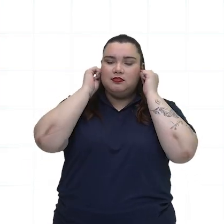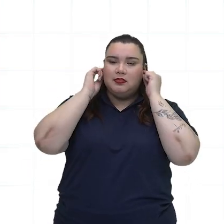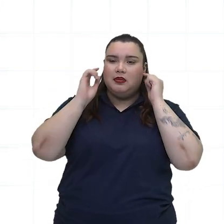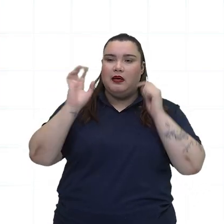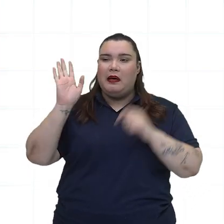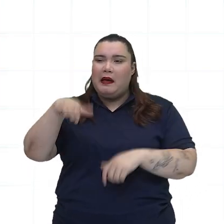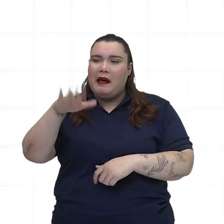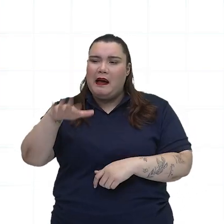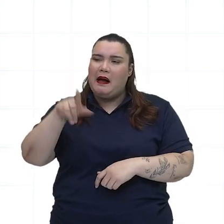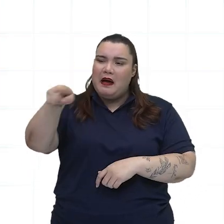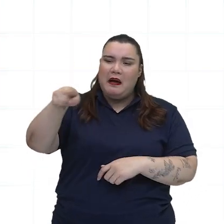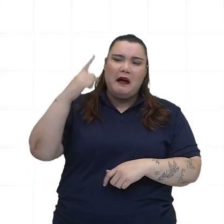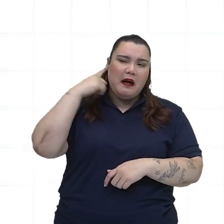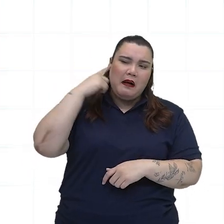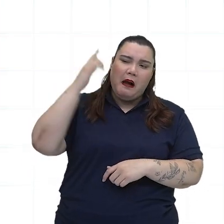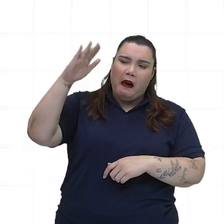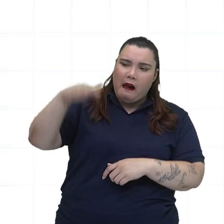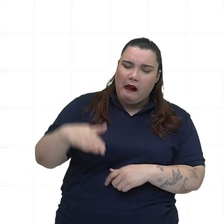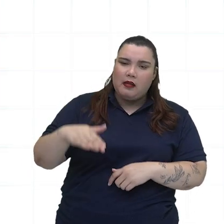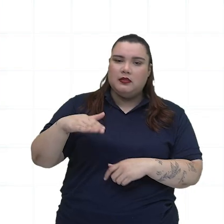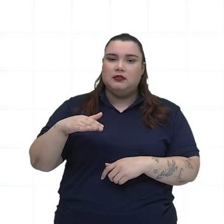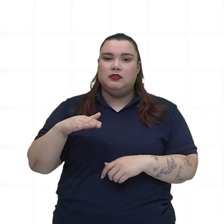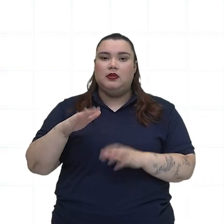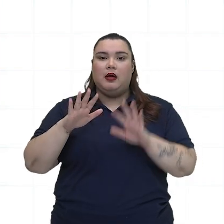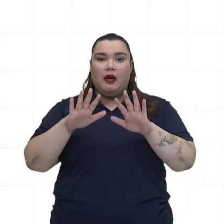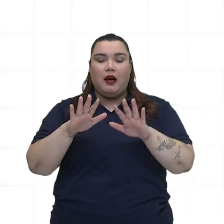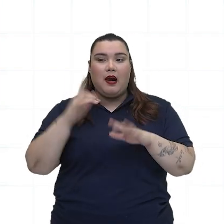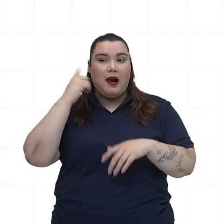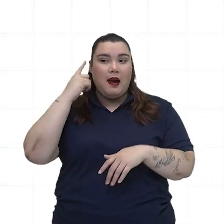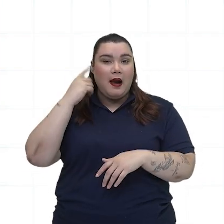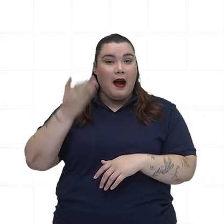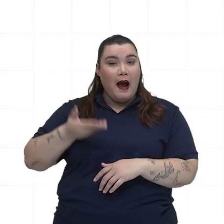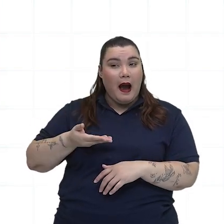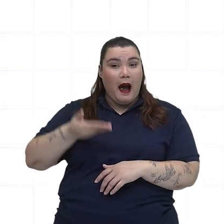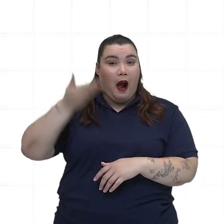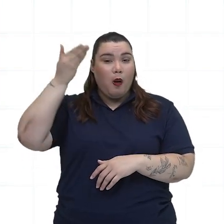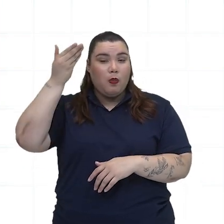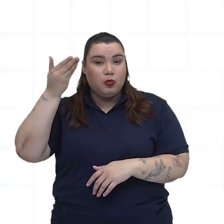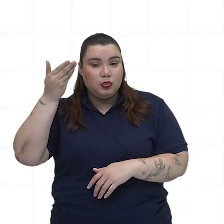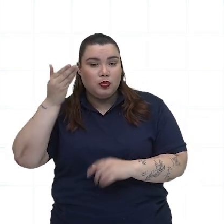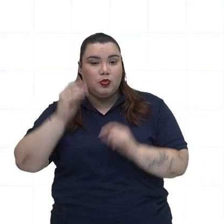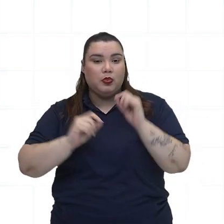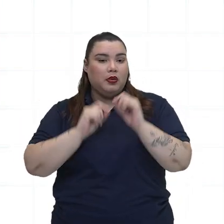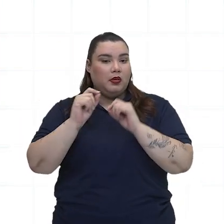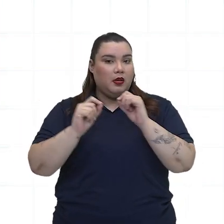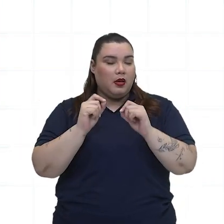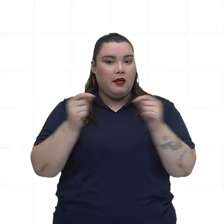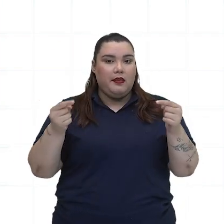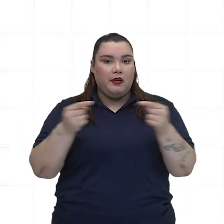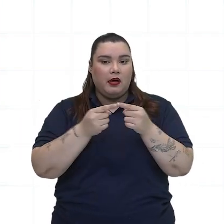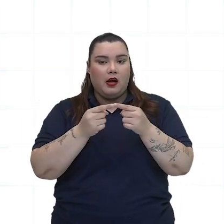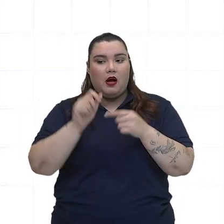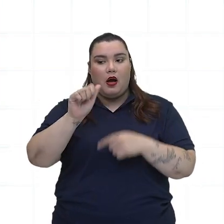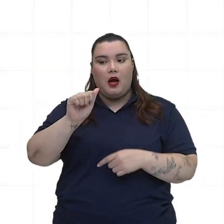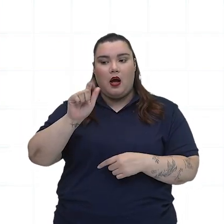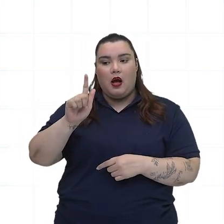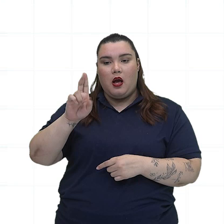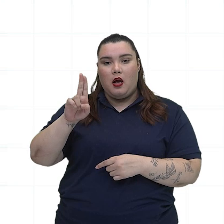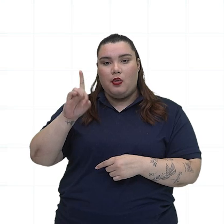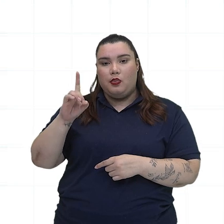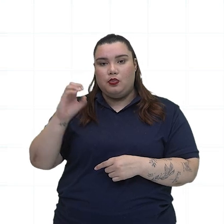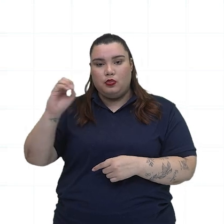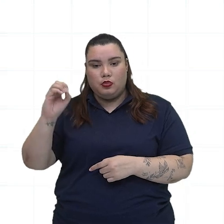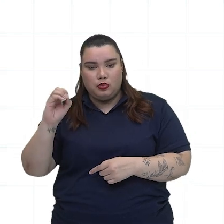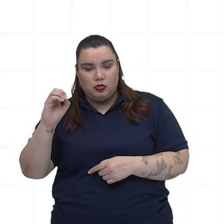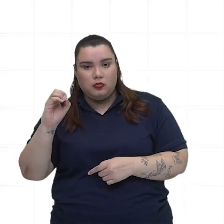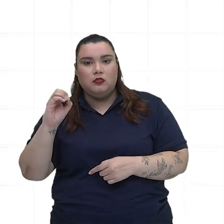menino, abaixa que esse som está muito alto. Não, quando eu estou falando de altura, eu estou falando se um som é muito agudo, se é